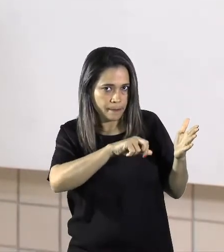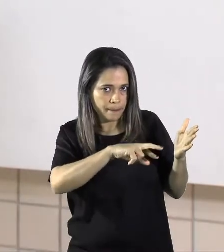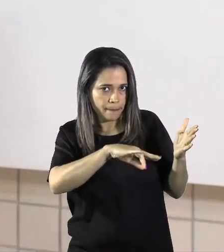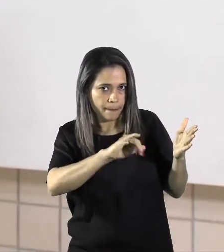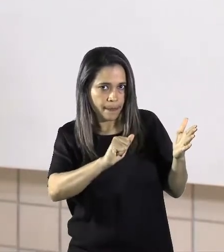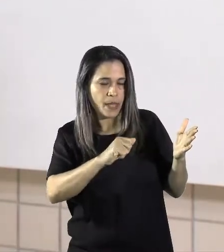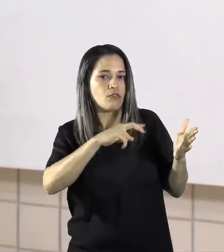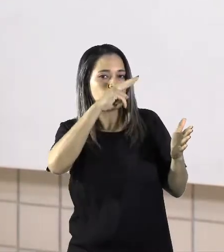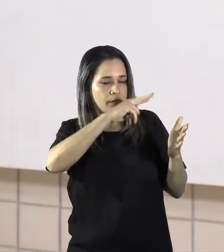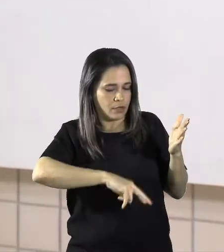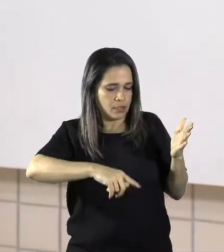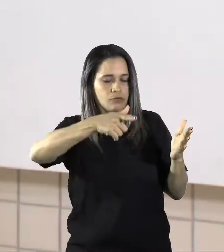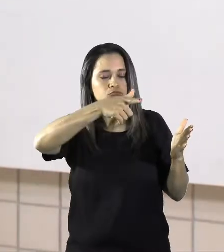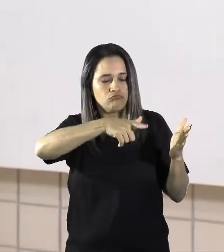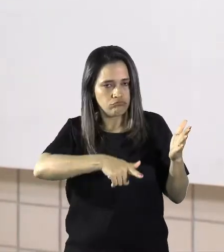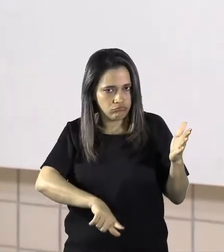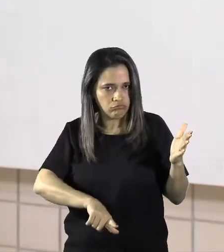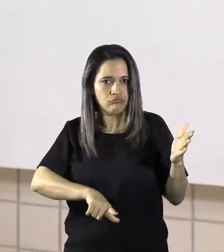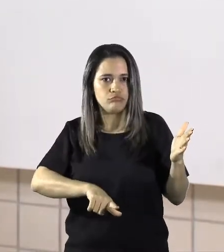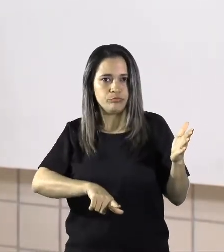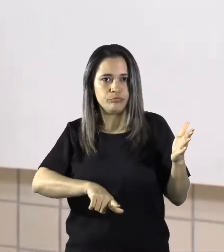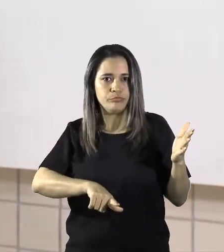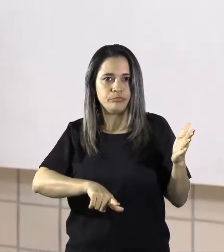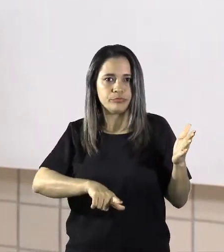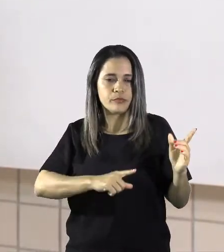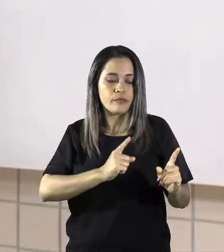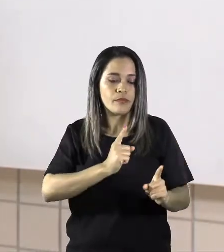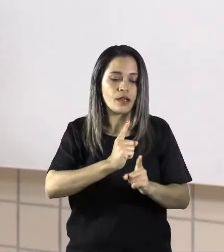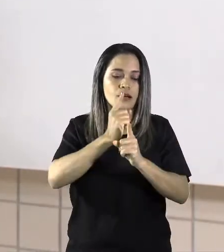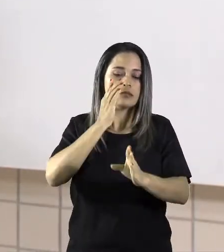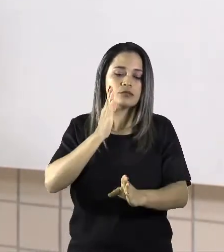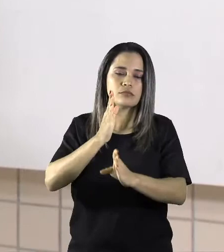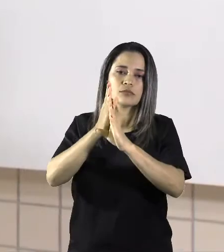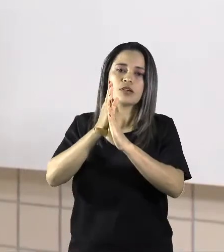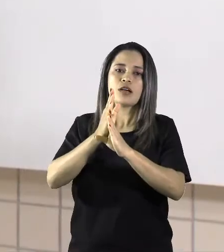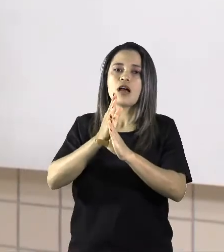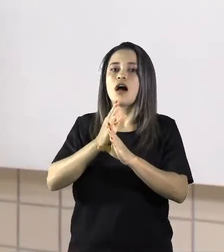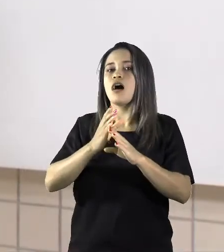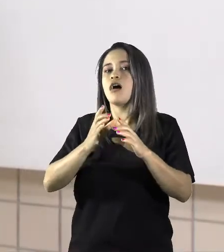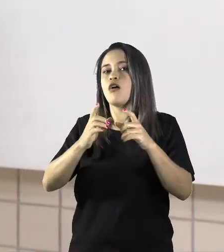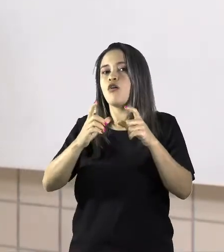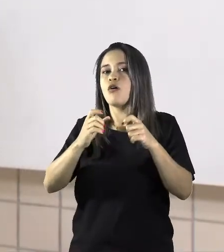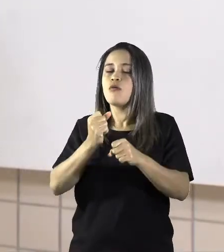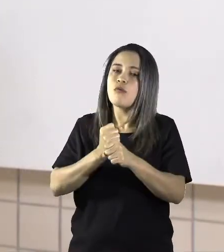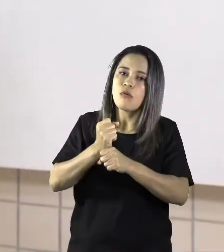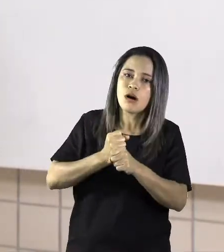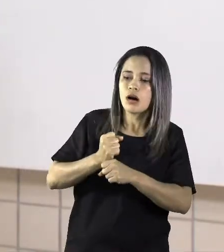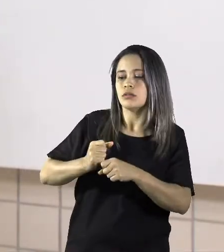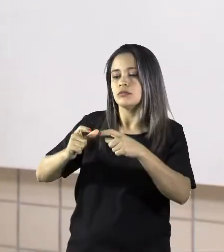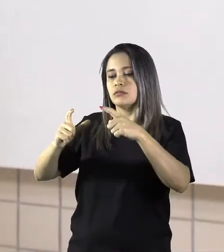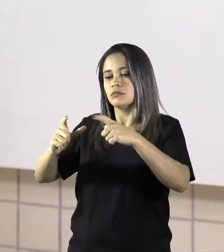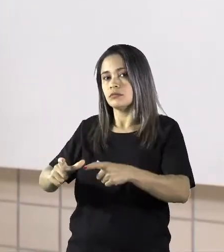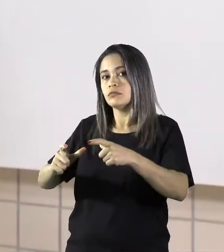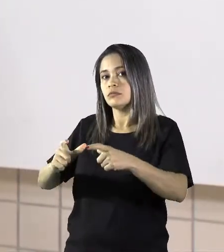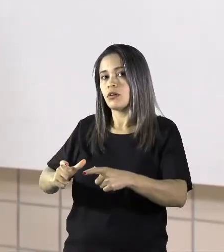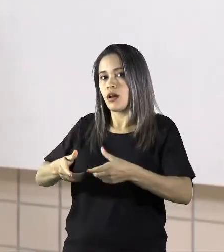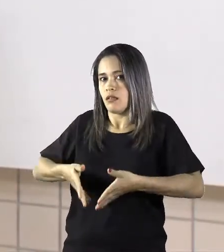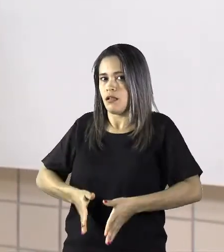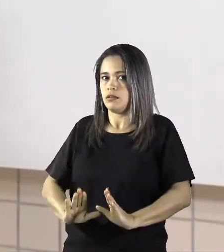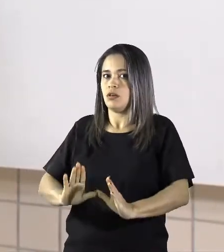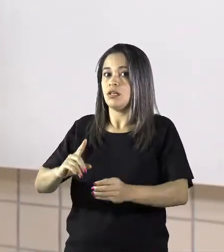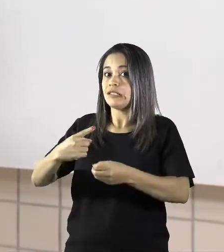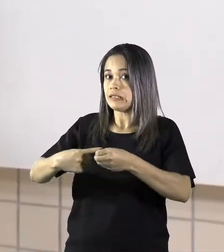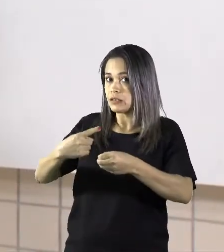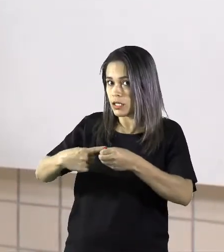ler novamente e vai identificar o ano e o local, a cidade onde ela nasceu